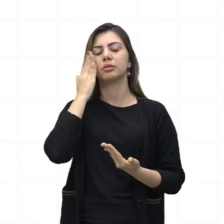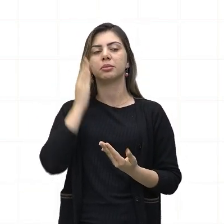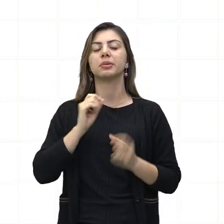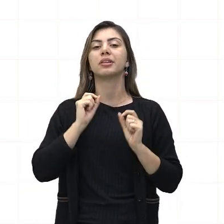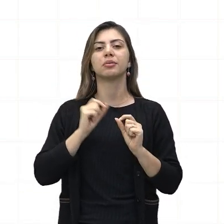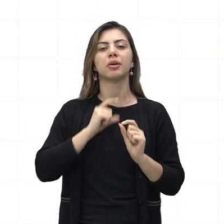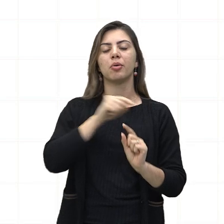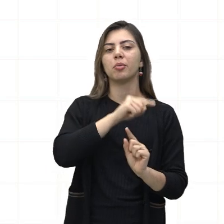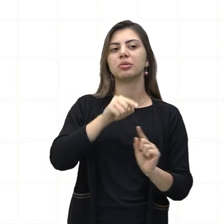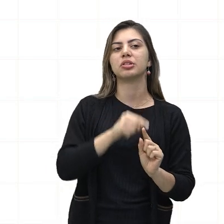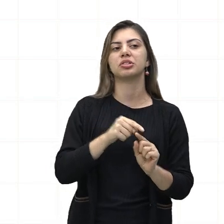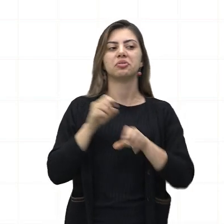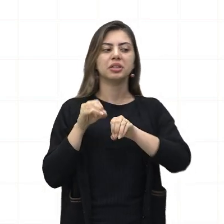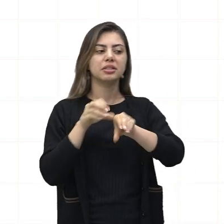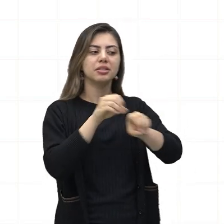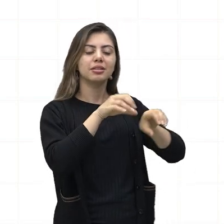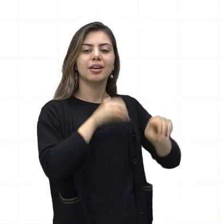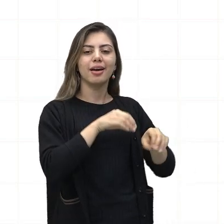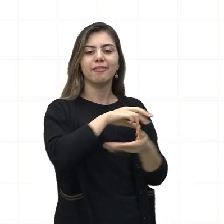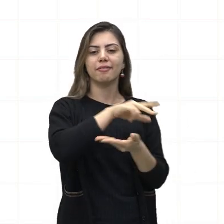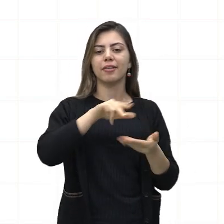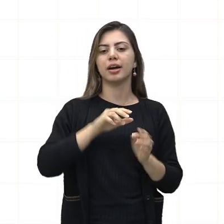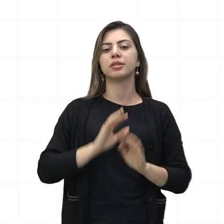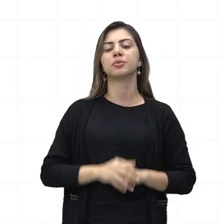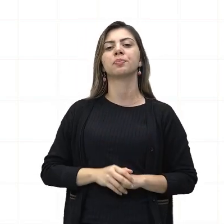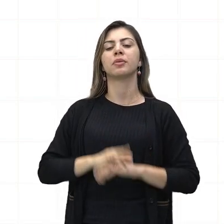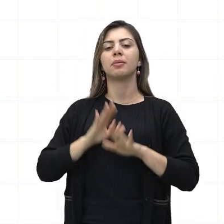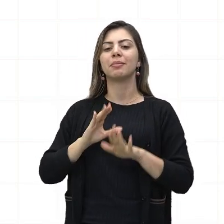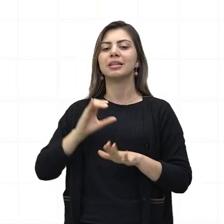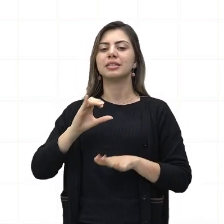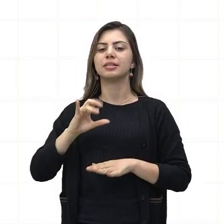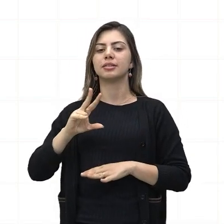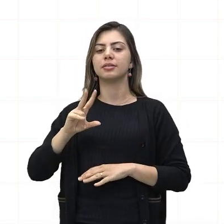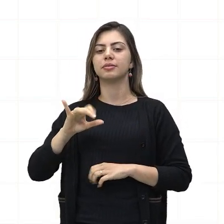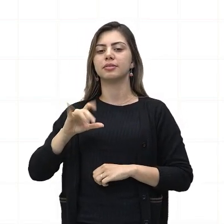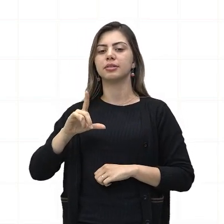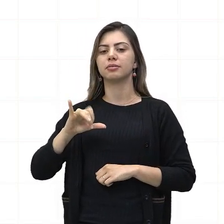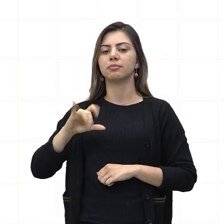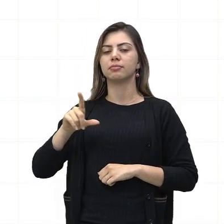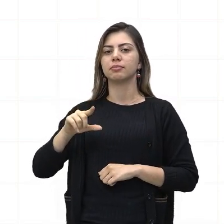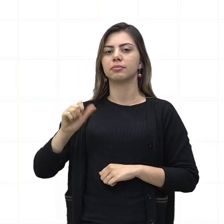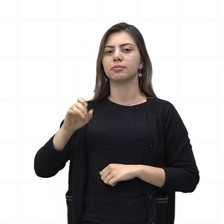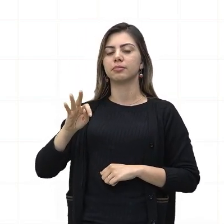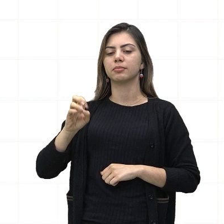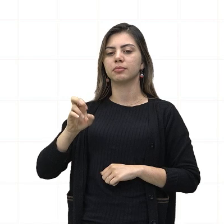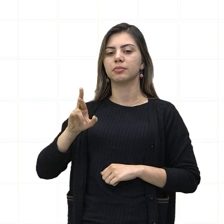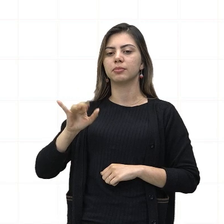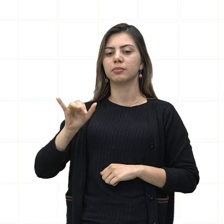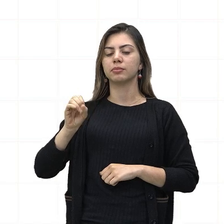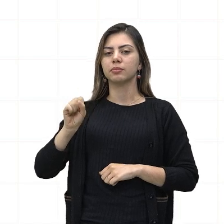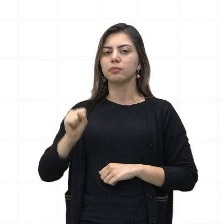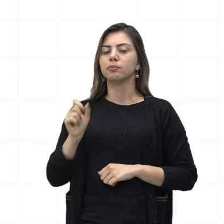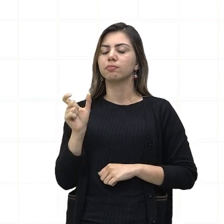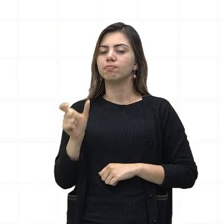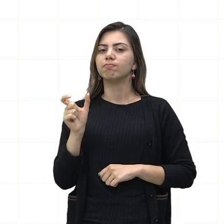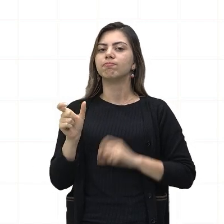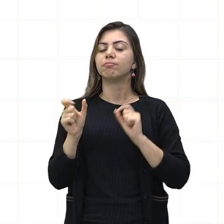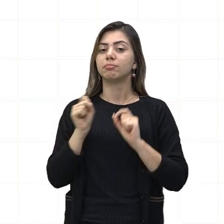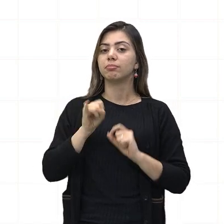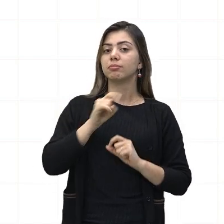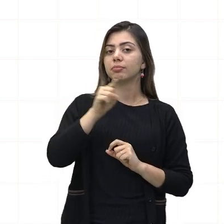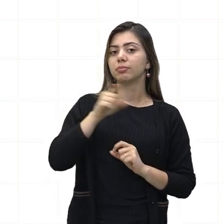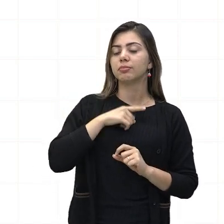objetivos civilizatórios, esses civilizatórios aí a gente pode até, se quiser, se você tiver anotado aí, ou se você tiver